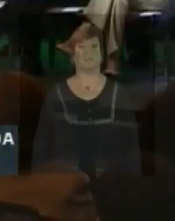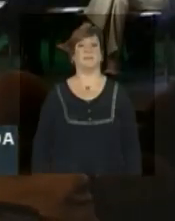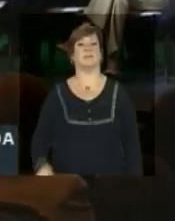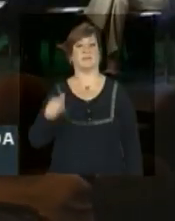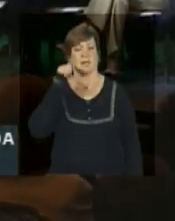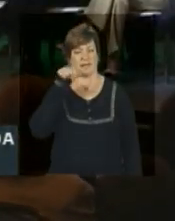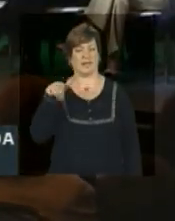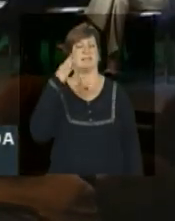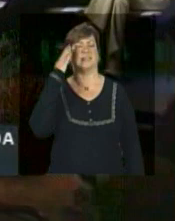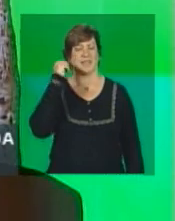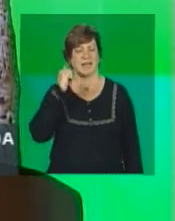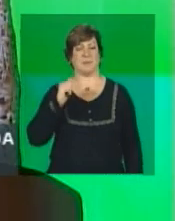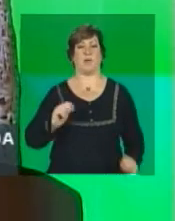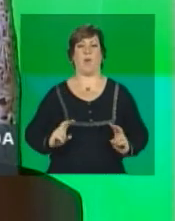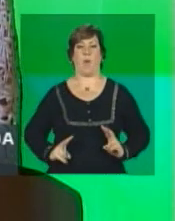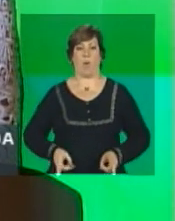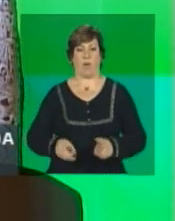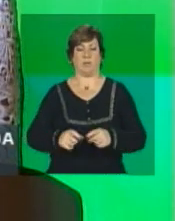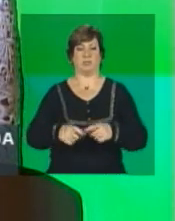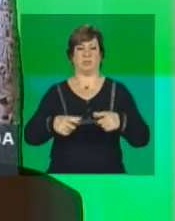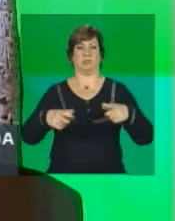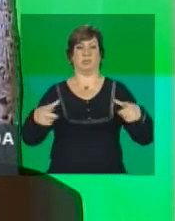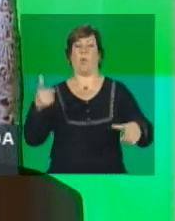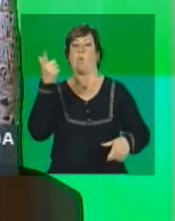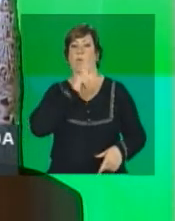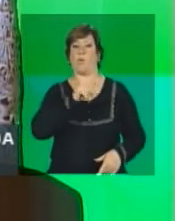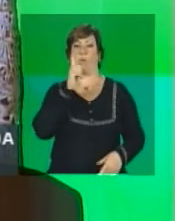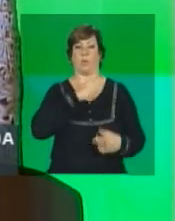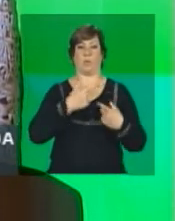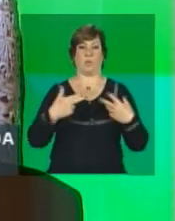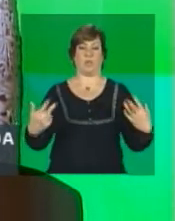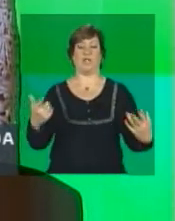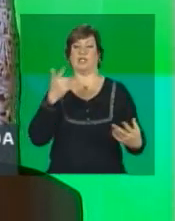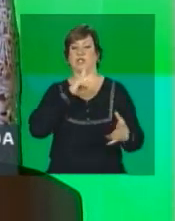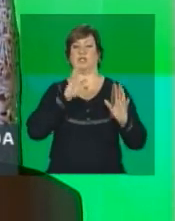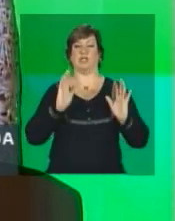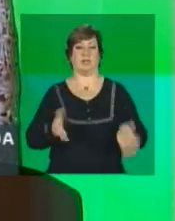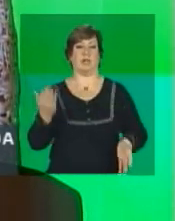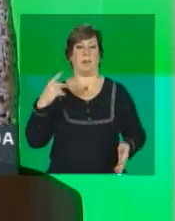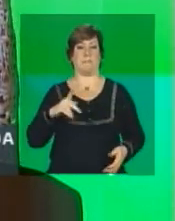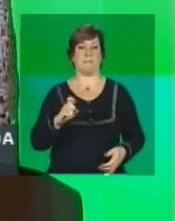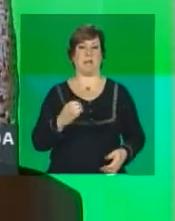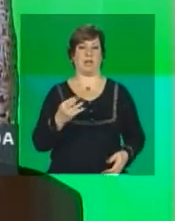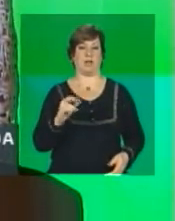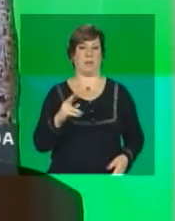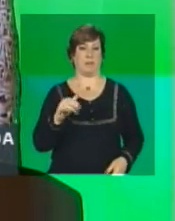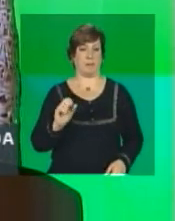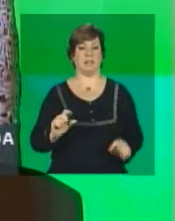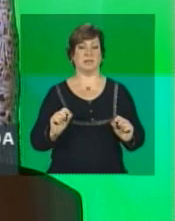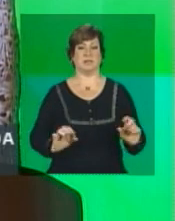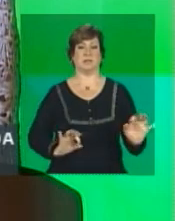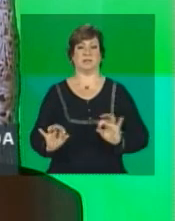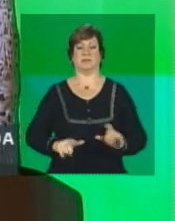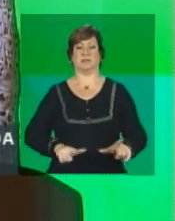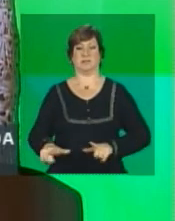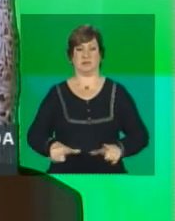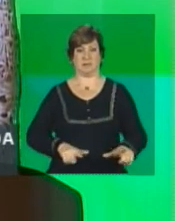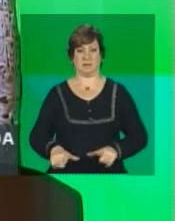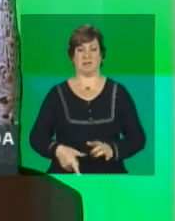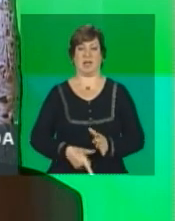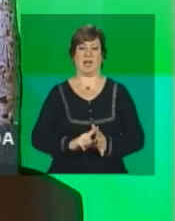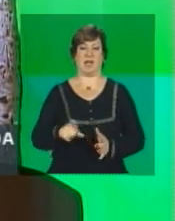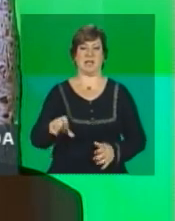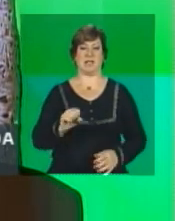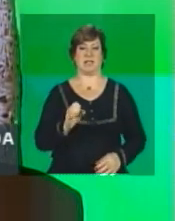saberá dar continuidade e ampliar as conquistas alcançadas pela Petrobras na gestão